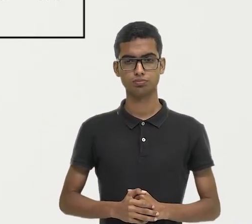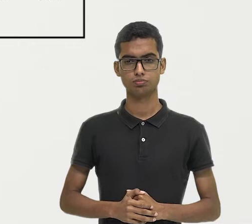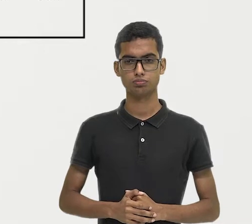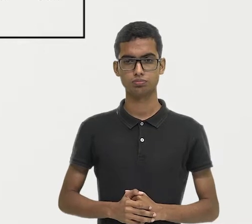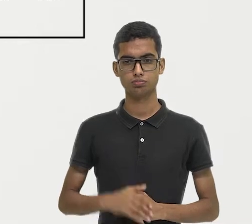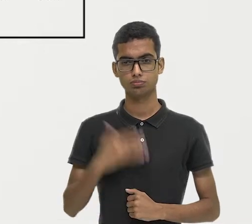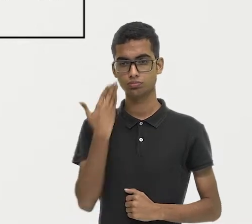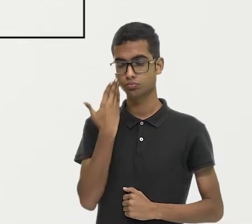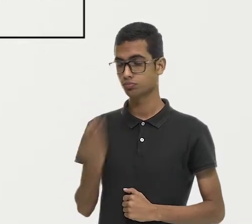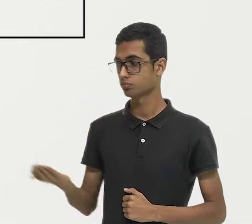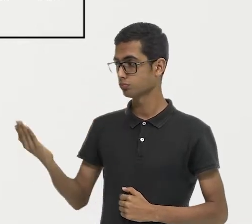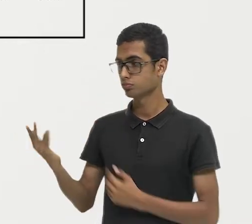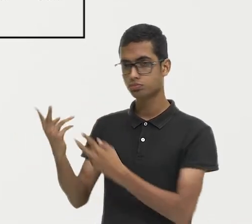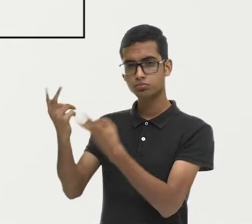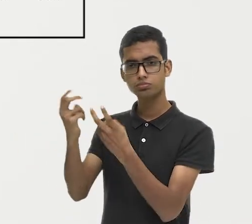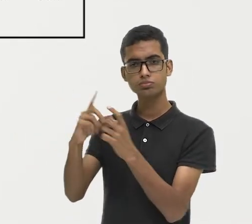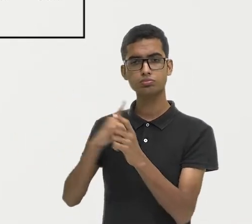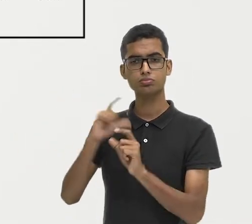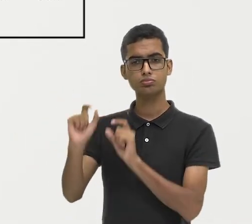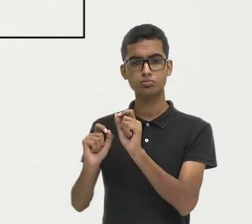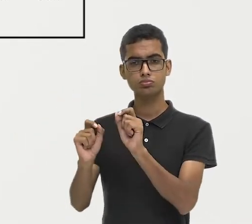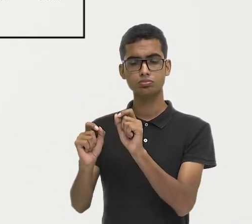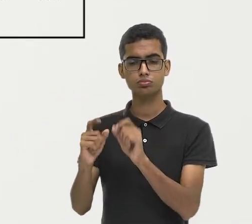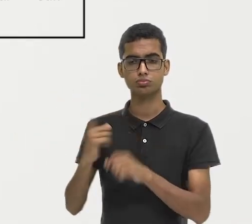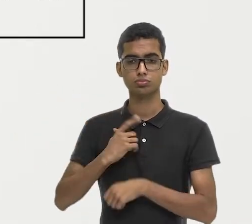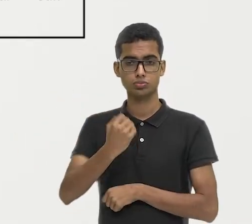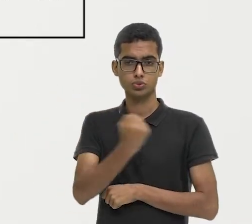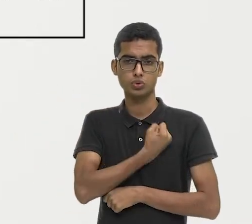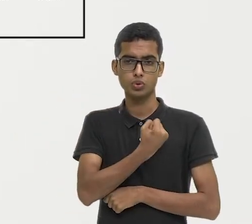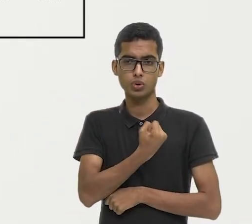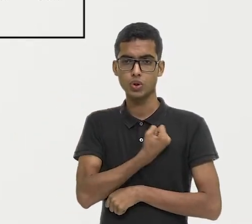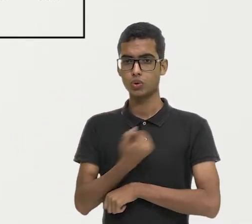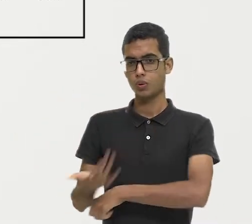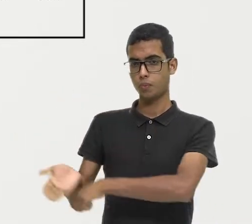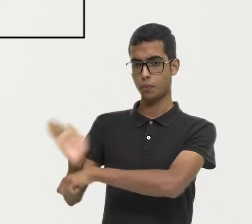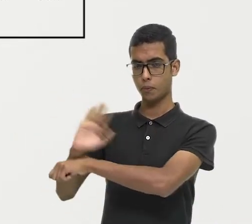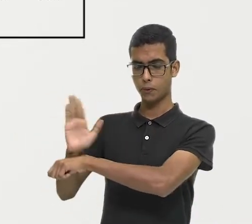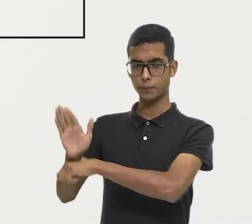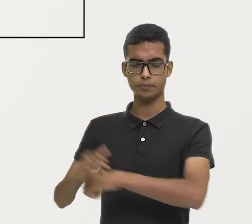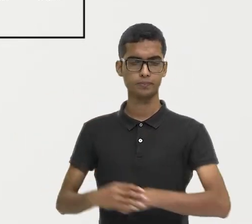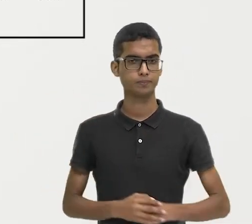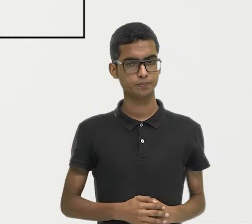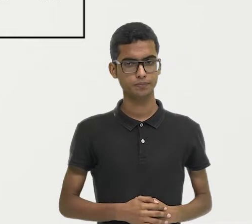acompanhada nele. Aqui, reparem que nós temos número de filmes